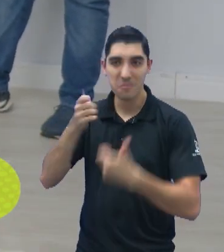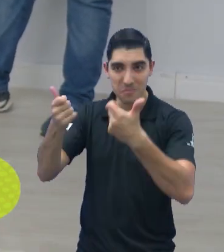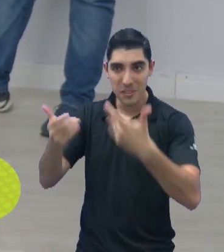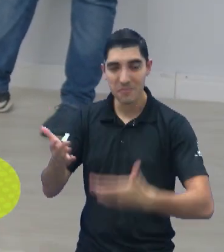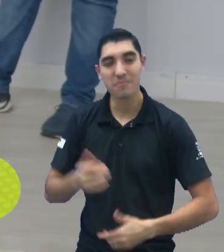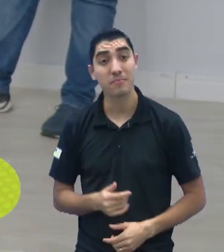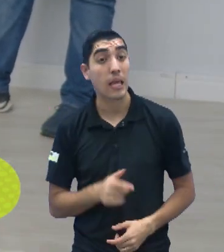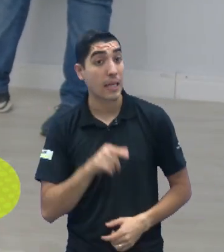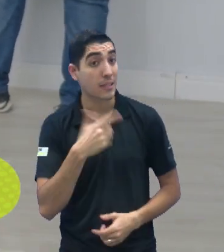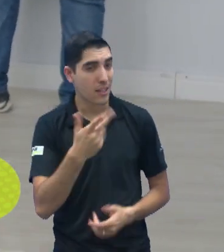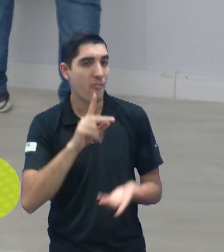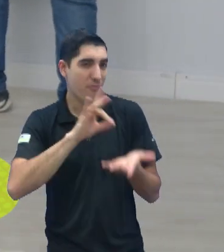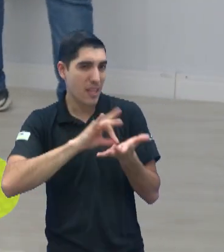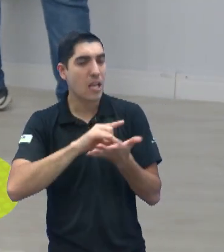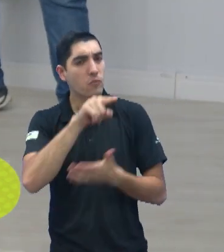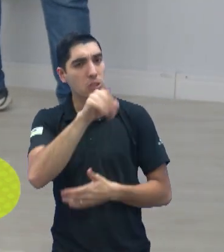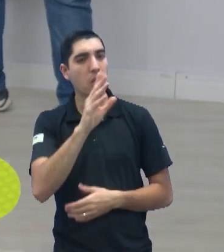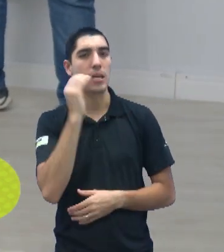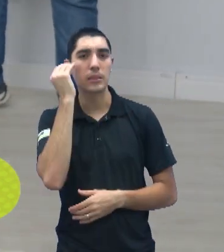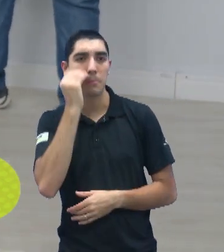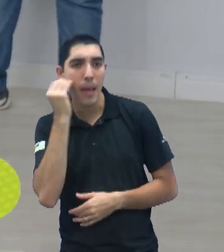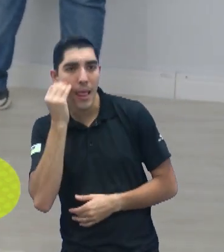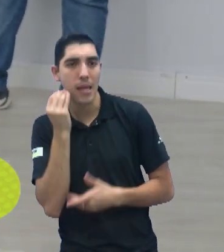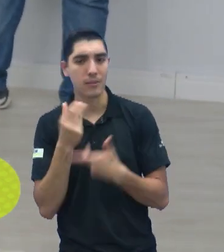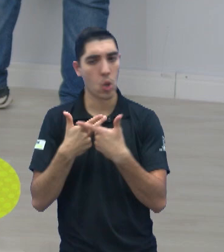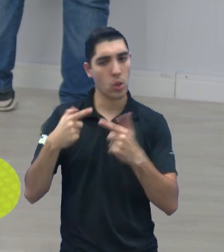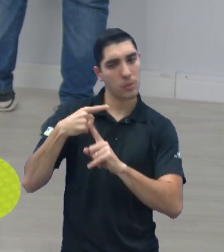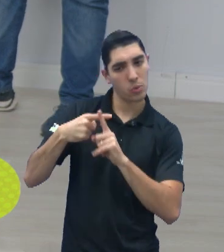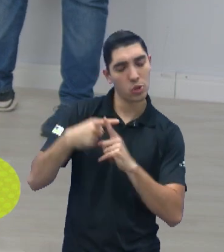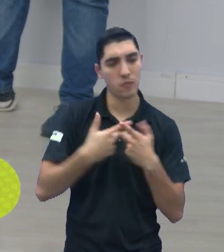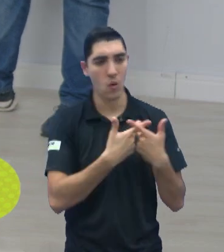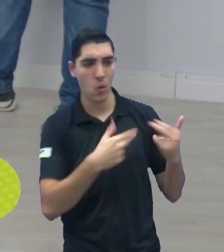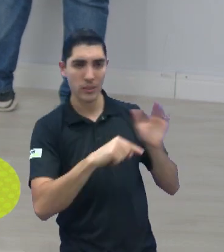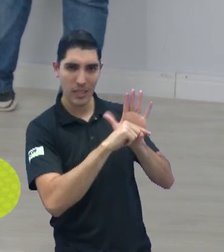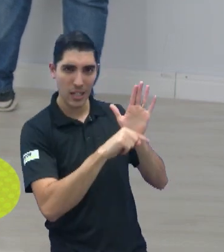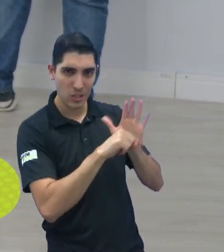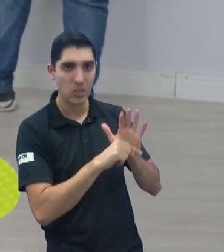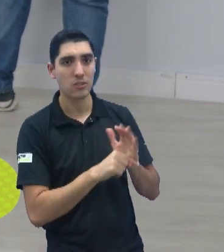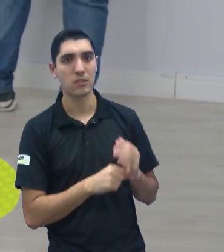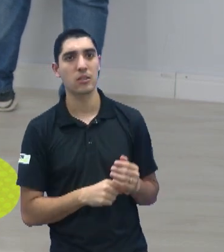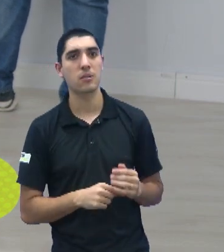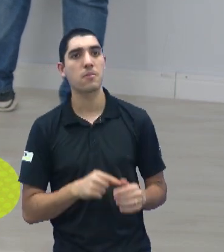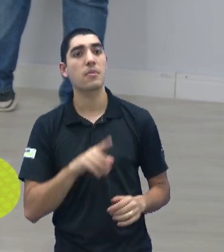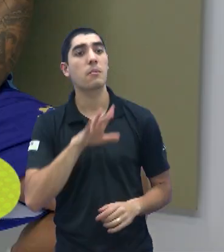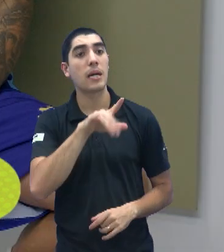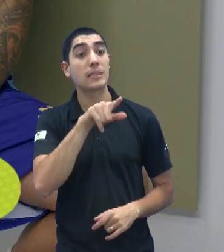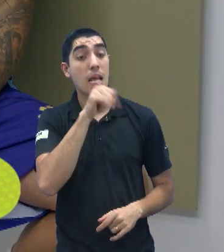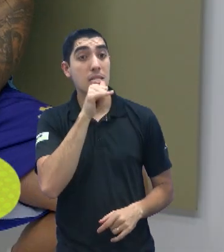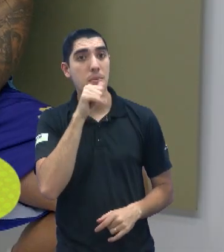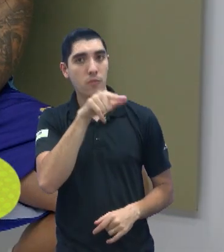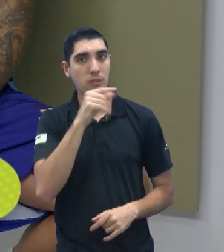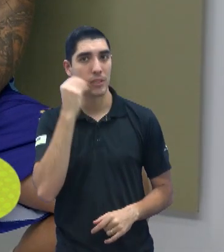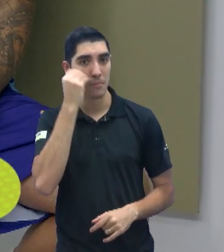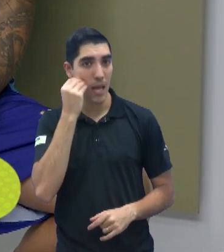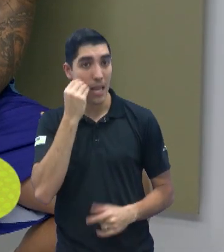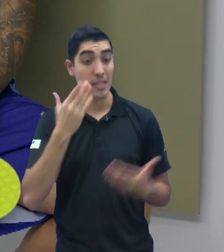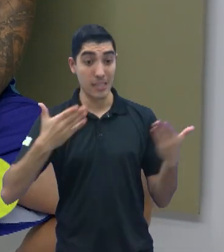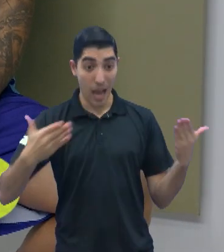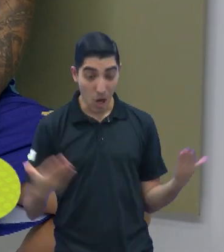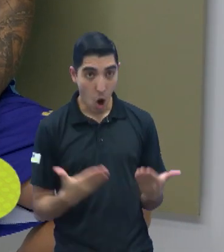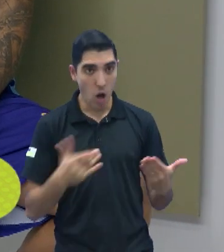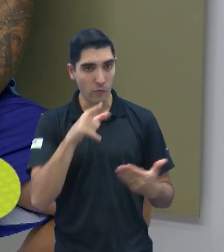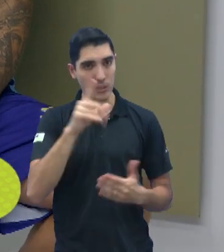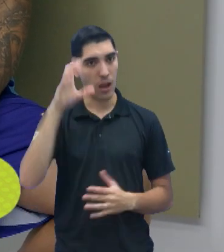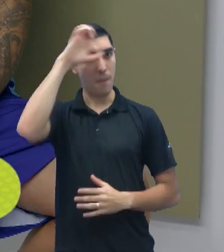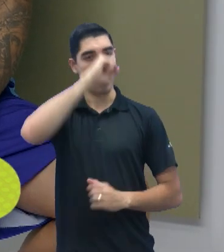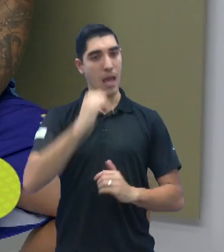né, essas experiências positivas, negativas que você teve como jogador ao longo da carreira, incorpora também no Léo Costa treinador hoje?